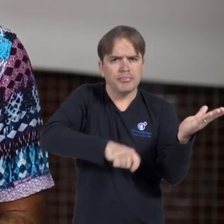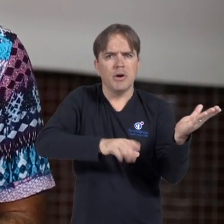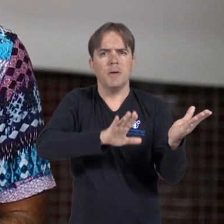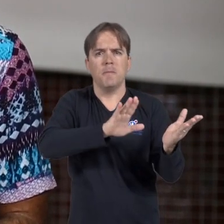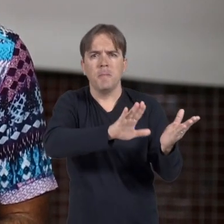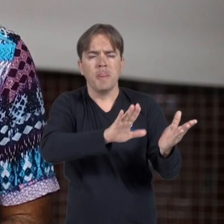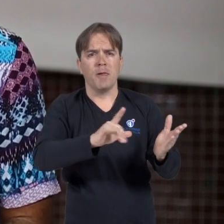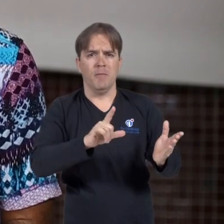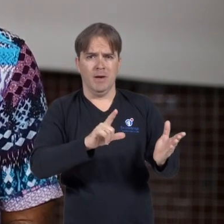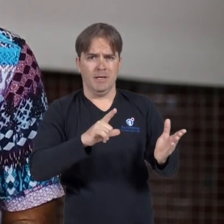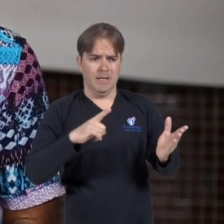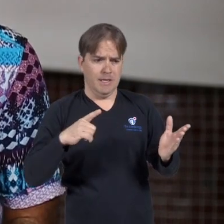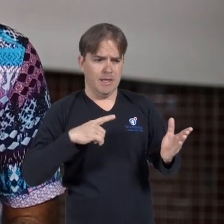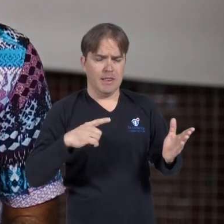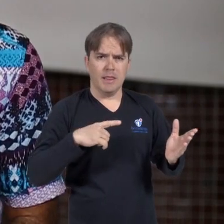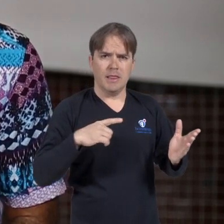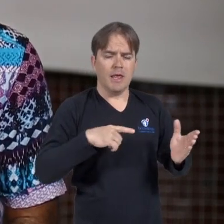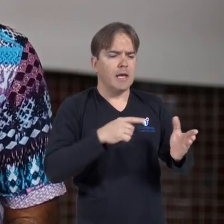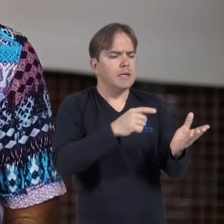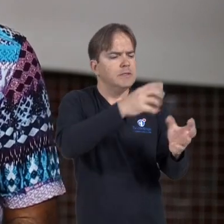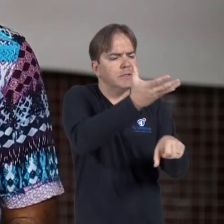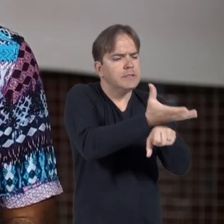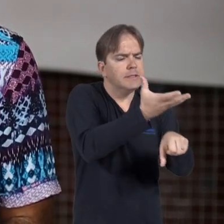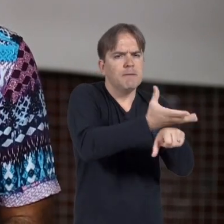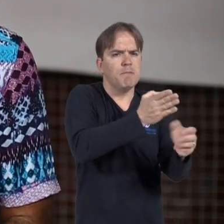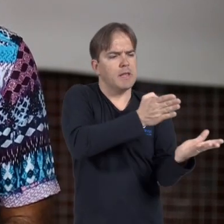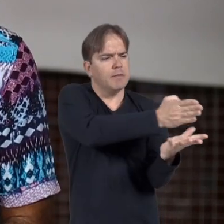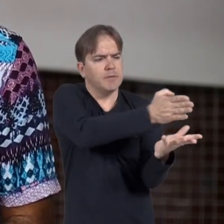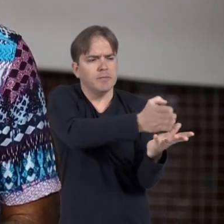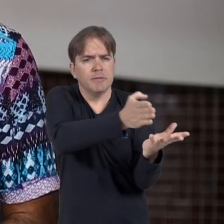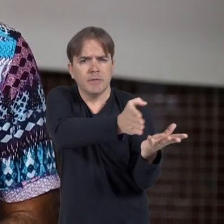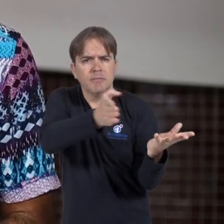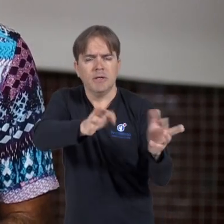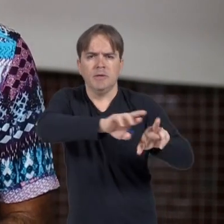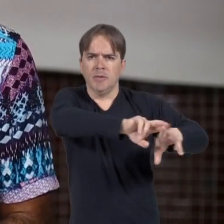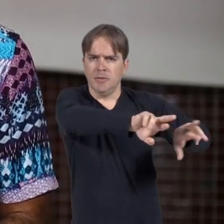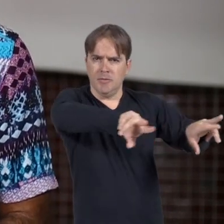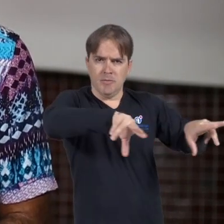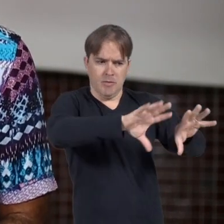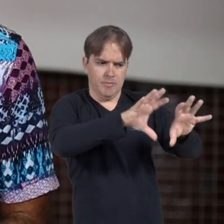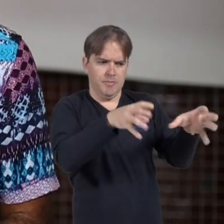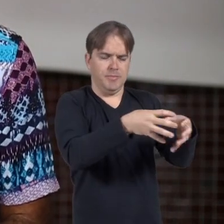em uma série de estudos interdisciplinares no campo da educação,